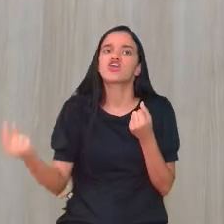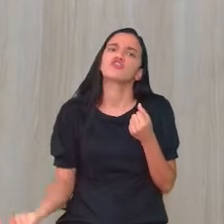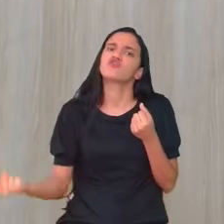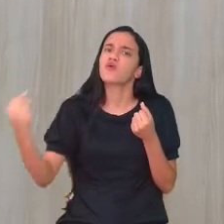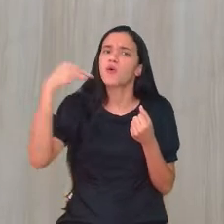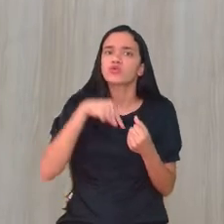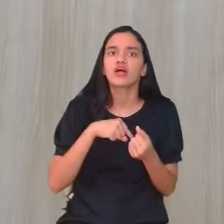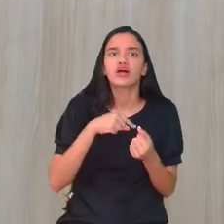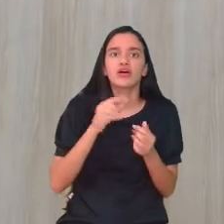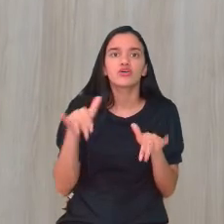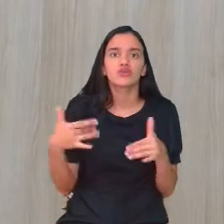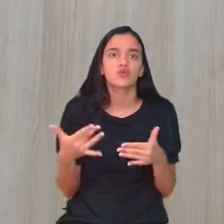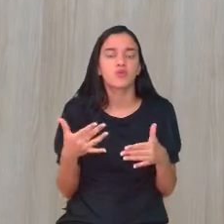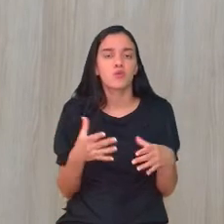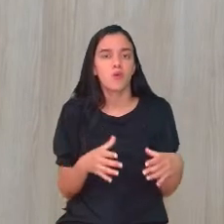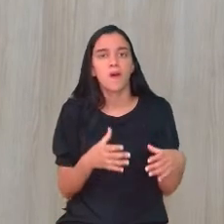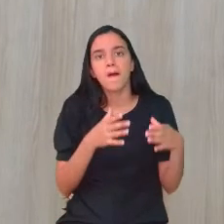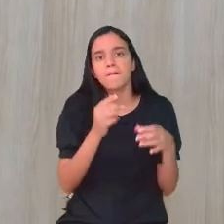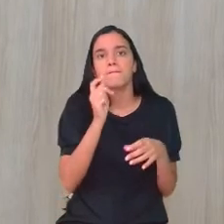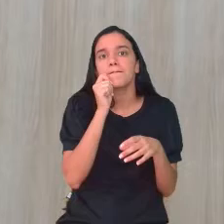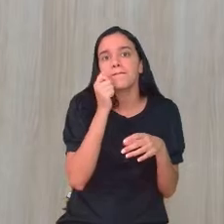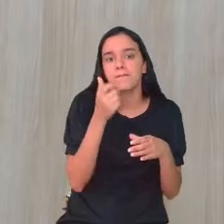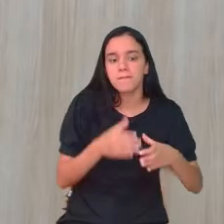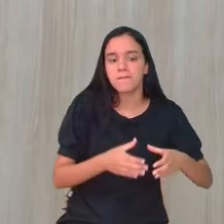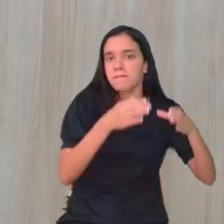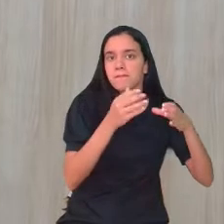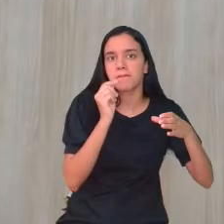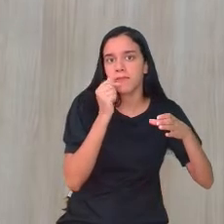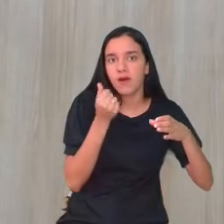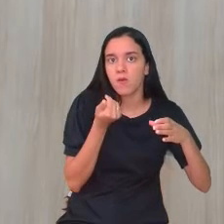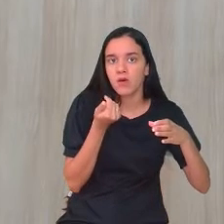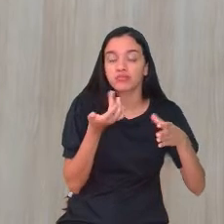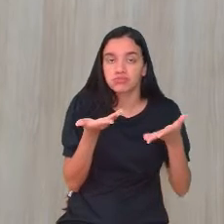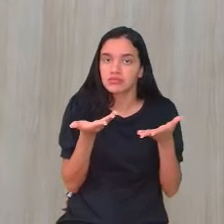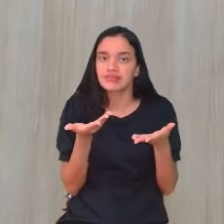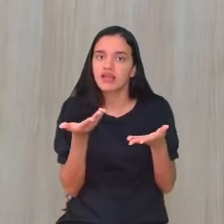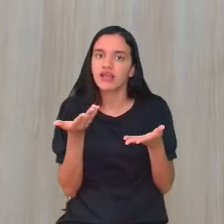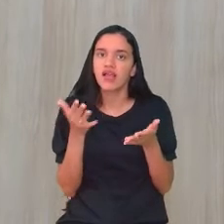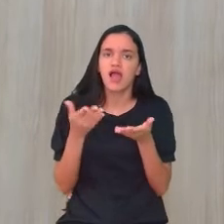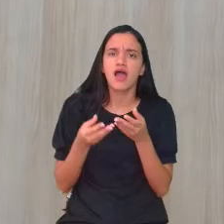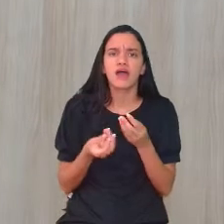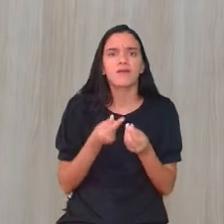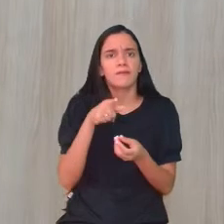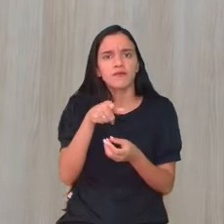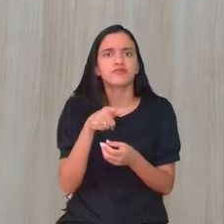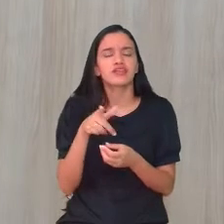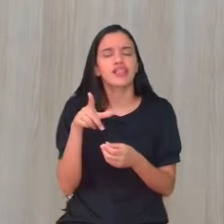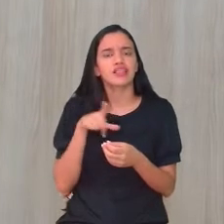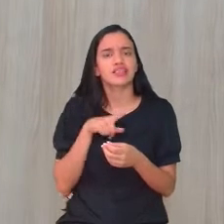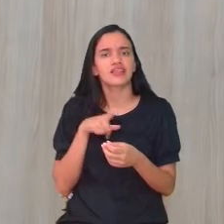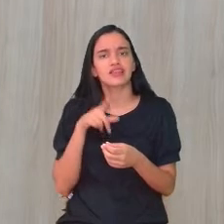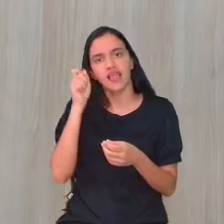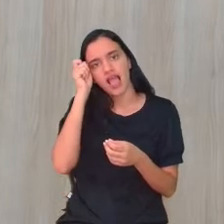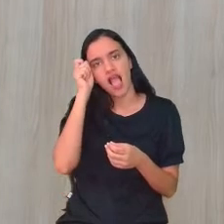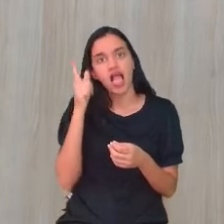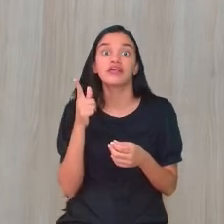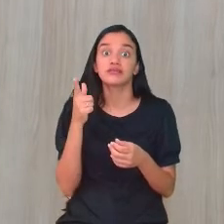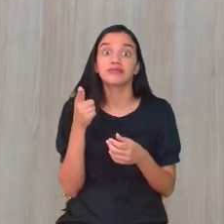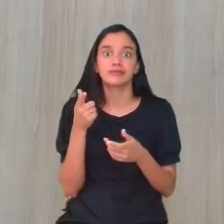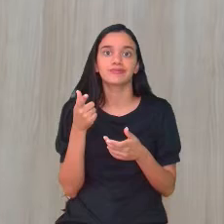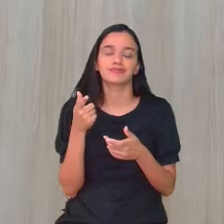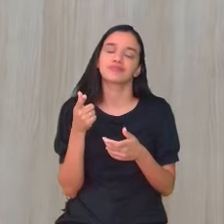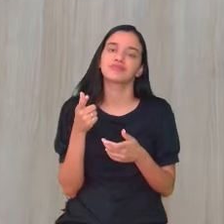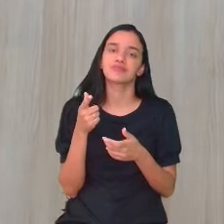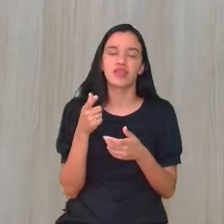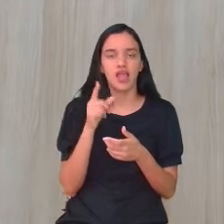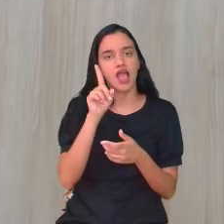voltar com uma sacola de pão, certo? Então, Exato. era mais ou menos para você ter a ideia, né? A dimensão, né,